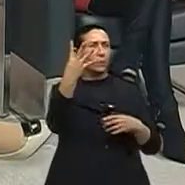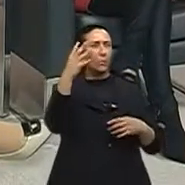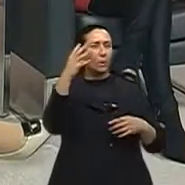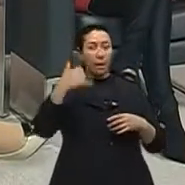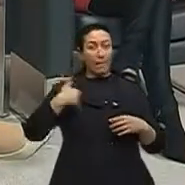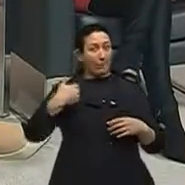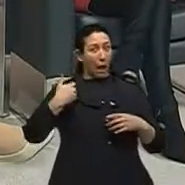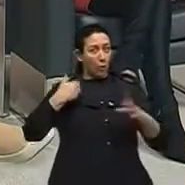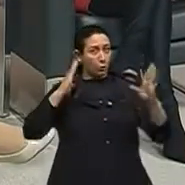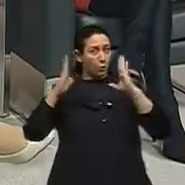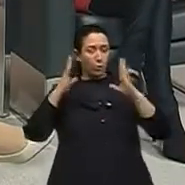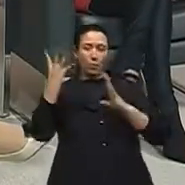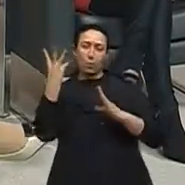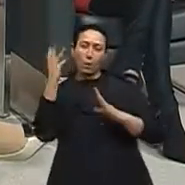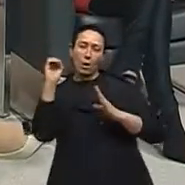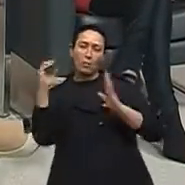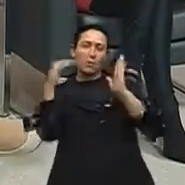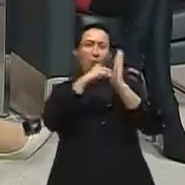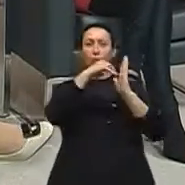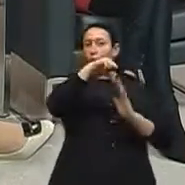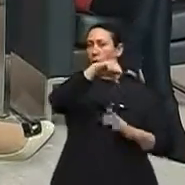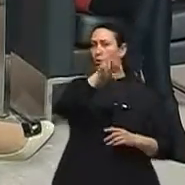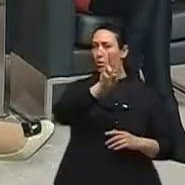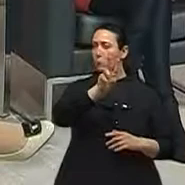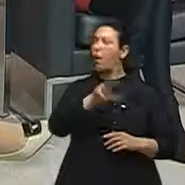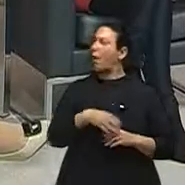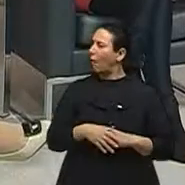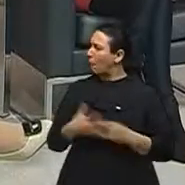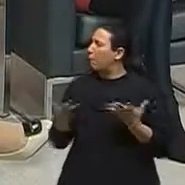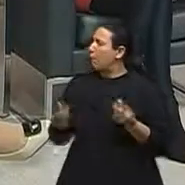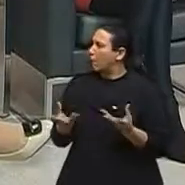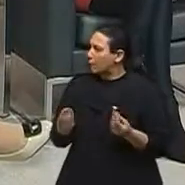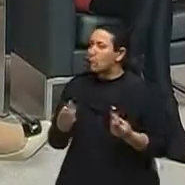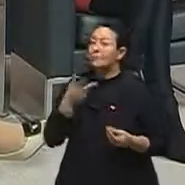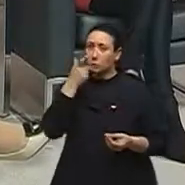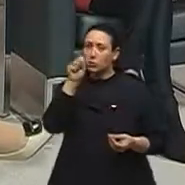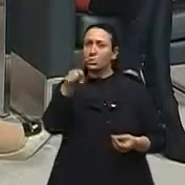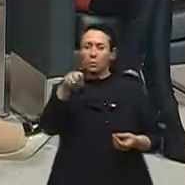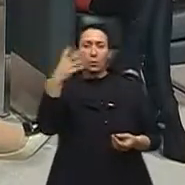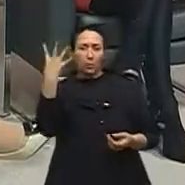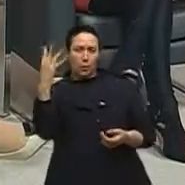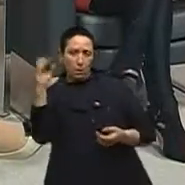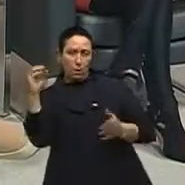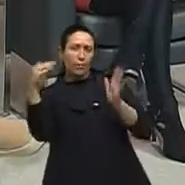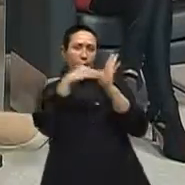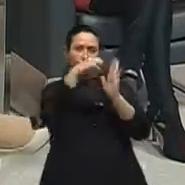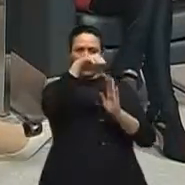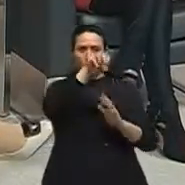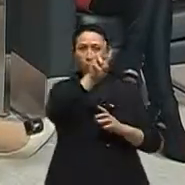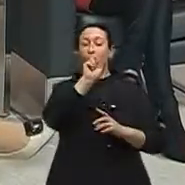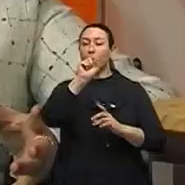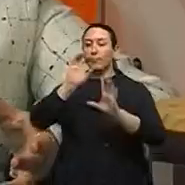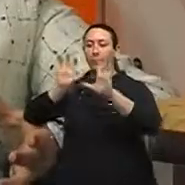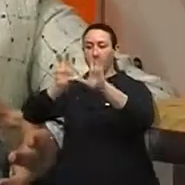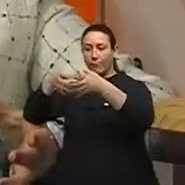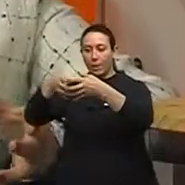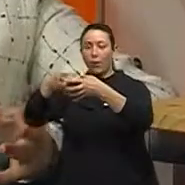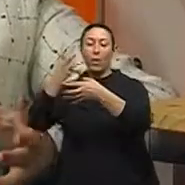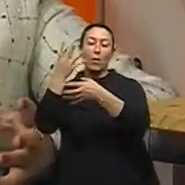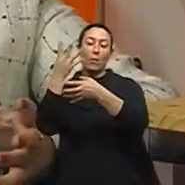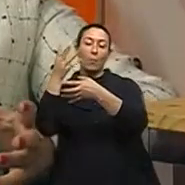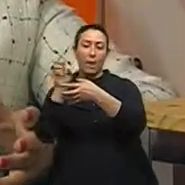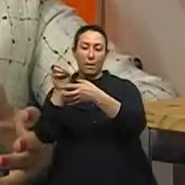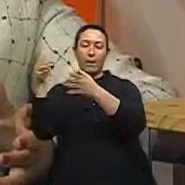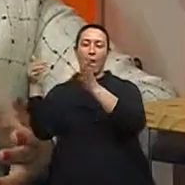anos Ah um um um um leque grande que nós dividimos em dois grupos de 40 a 59 anos